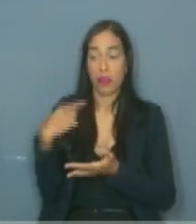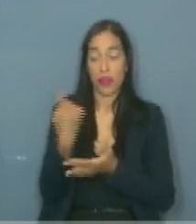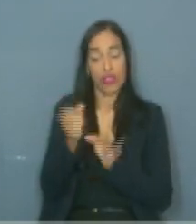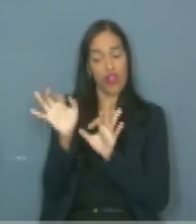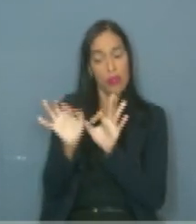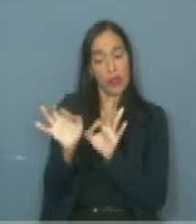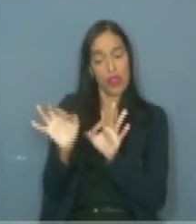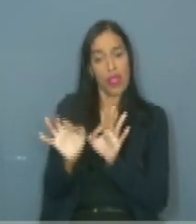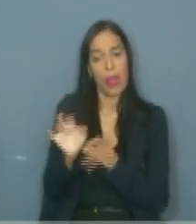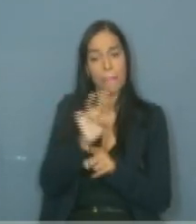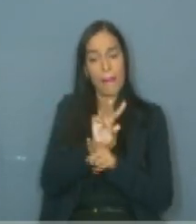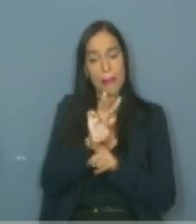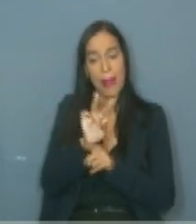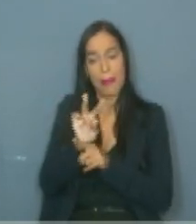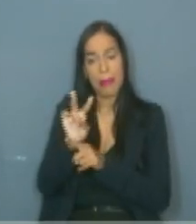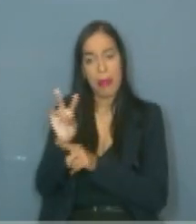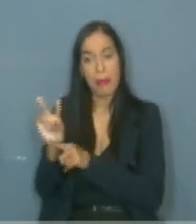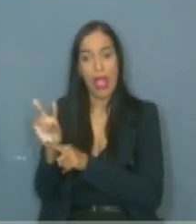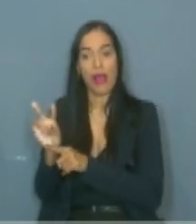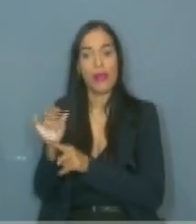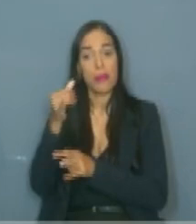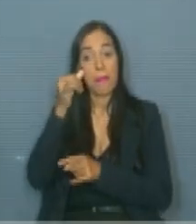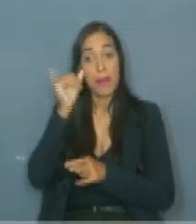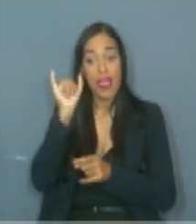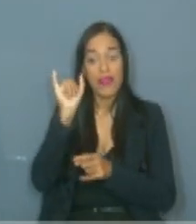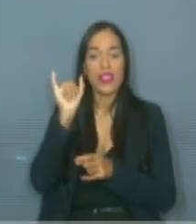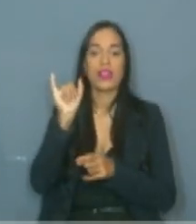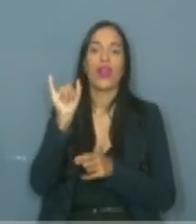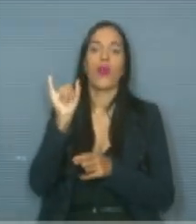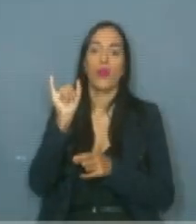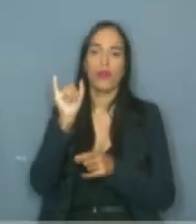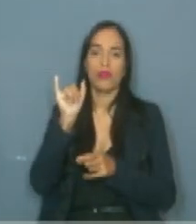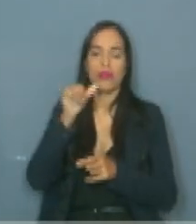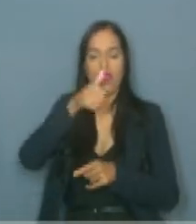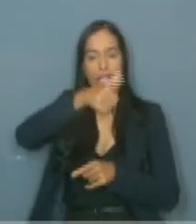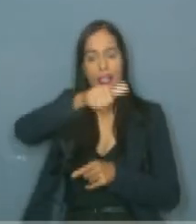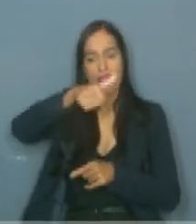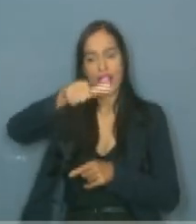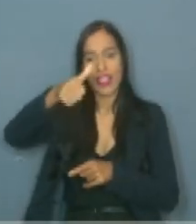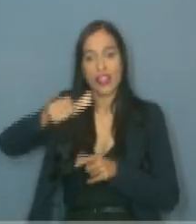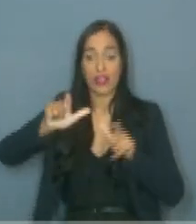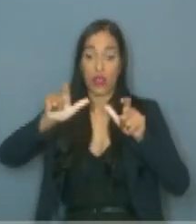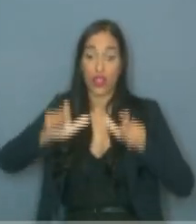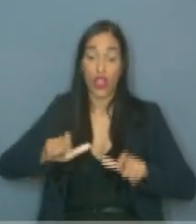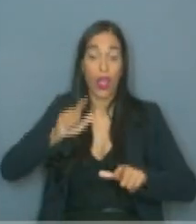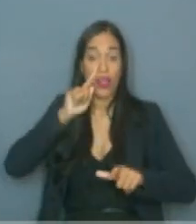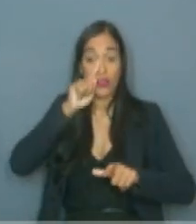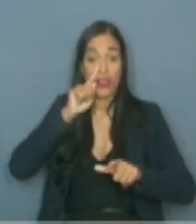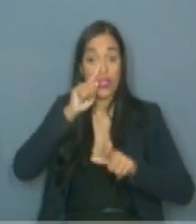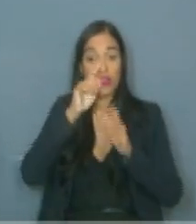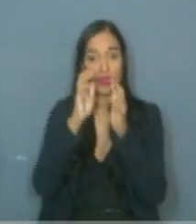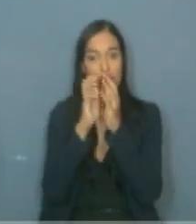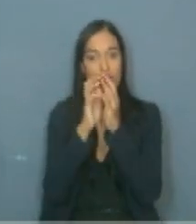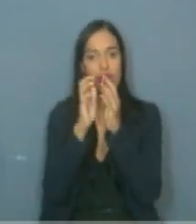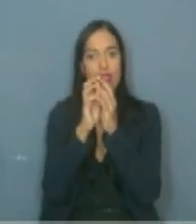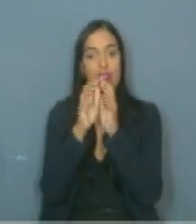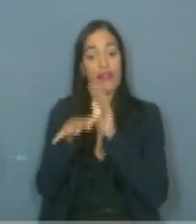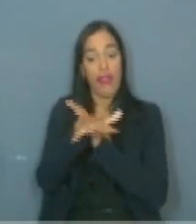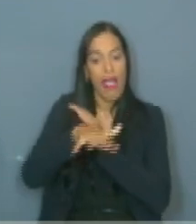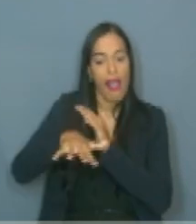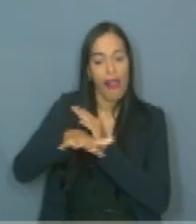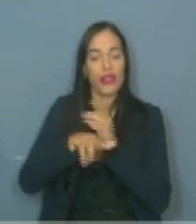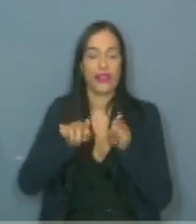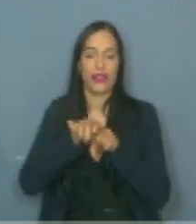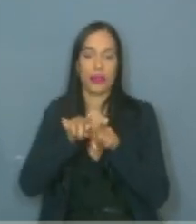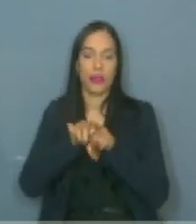realizar ações de vistorias, prevenções e monitoramentos de áreas e imóveis de risco na cidade. Pedimos também